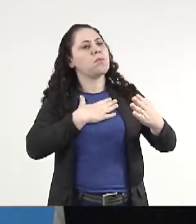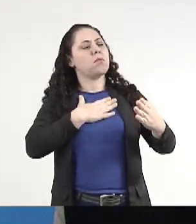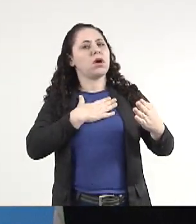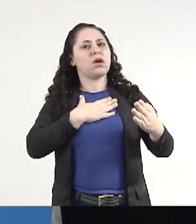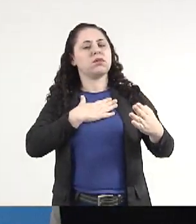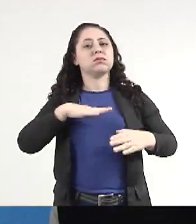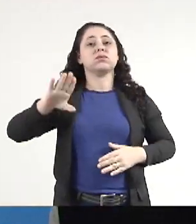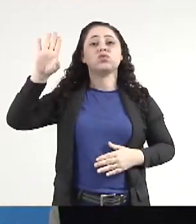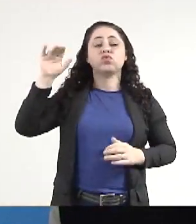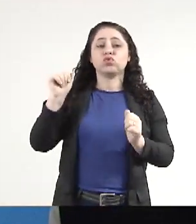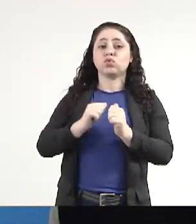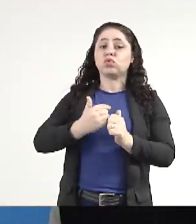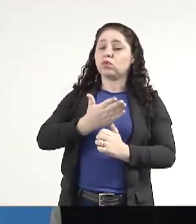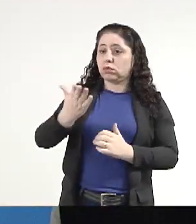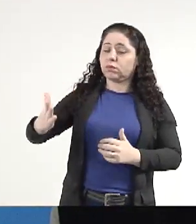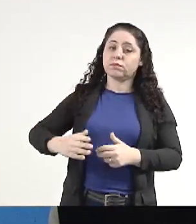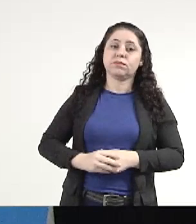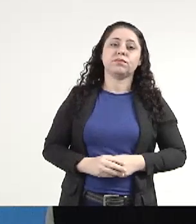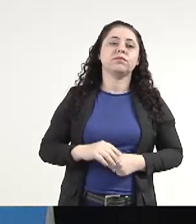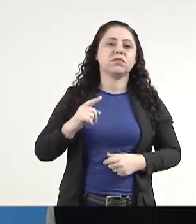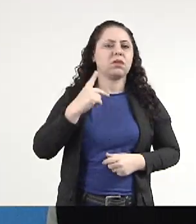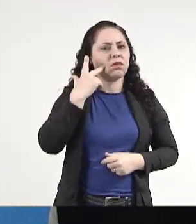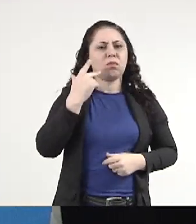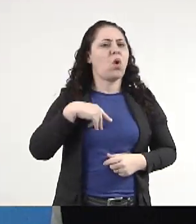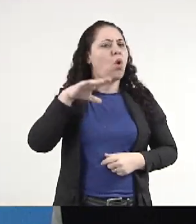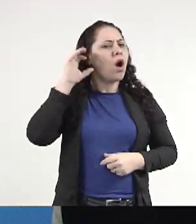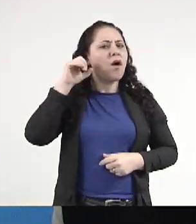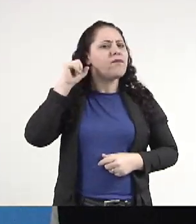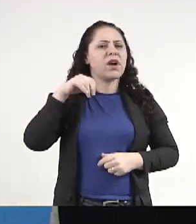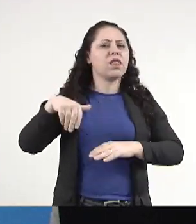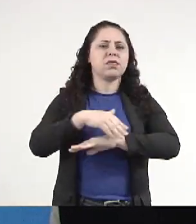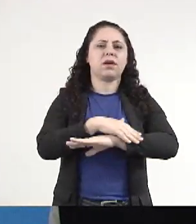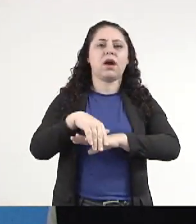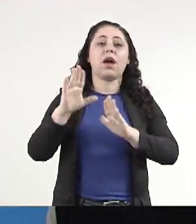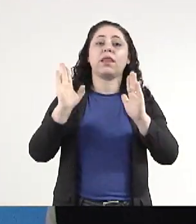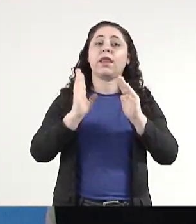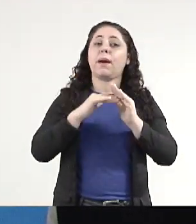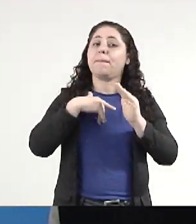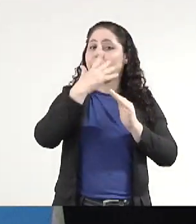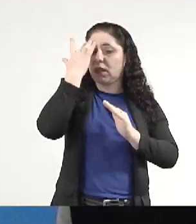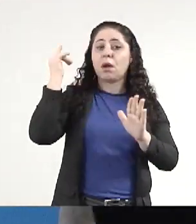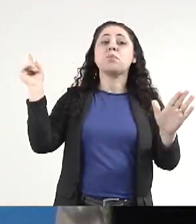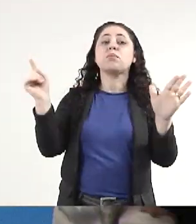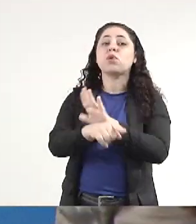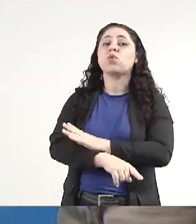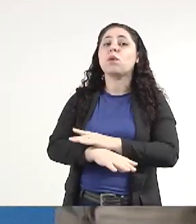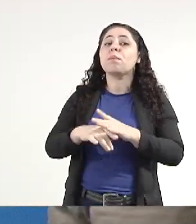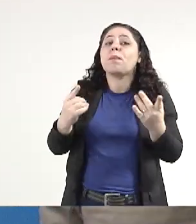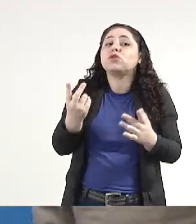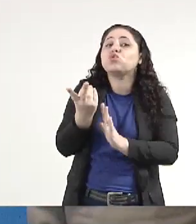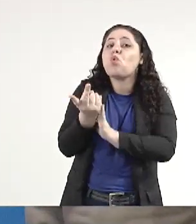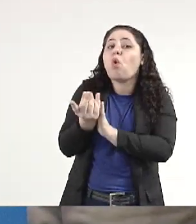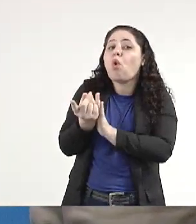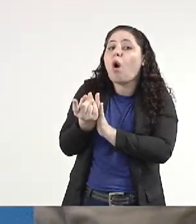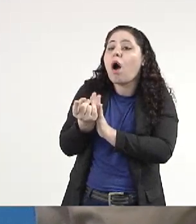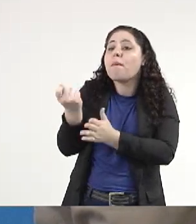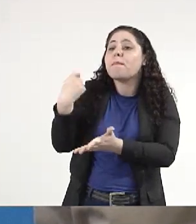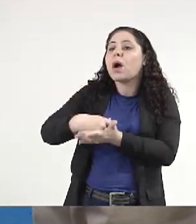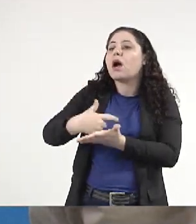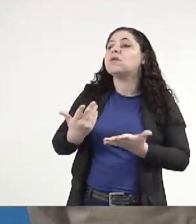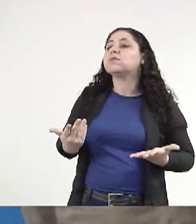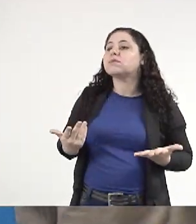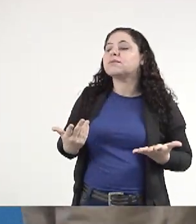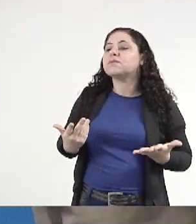meus candidatos junto com eles, e é muito comum a gente ouvir nas ruas, nas casas, as pessoas perguntarem, mas quanto você vai